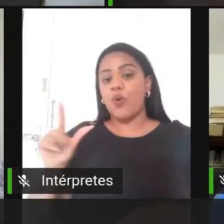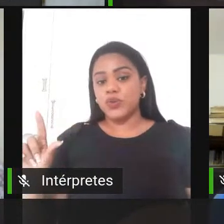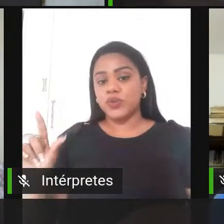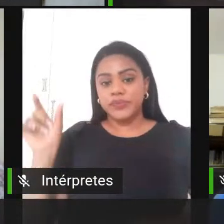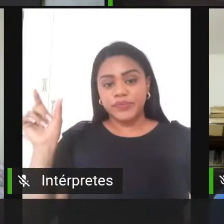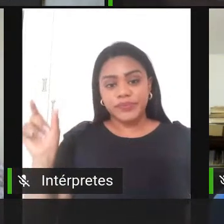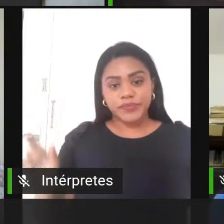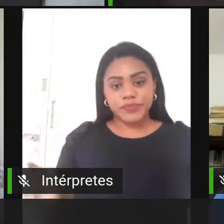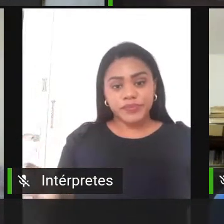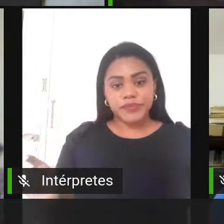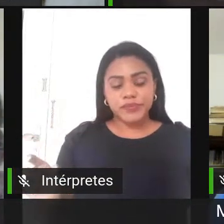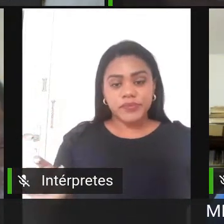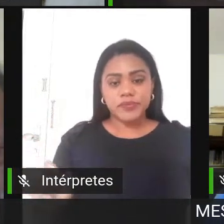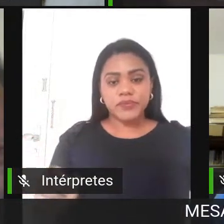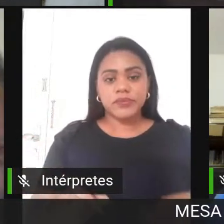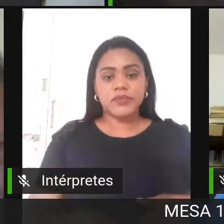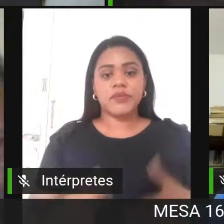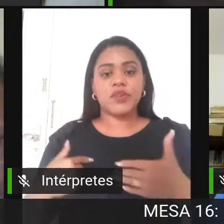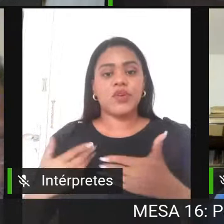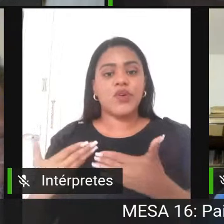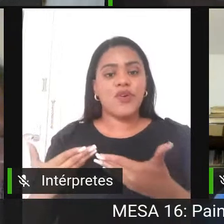escritores.